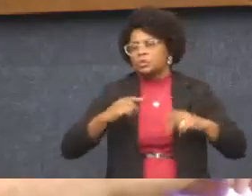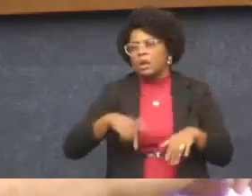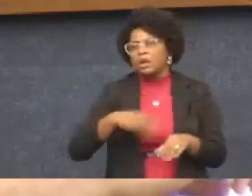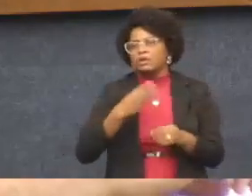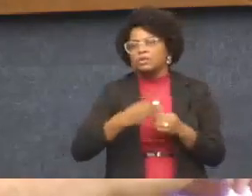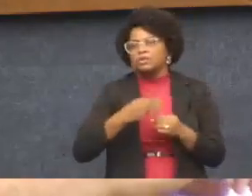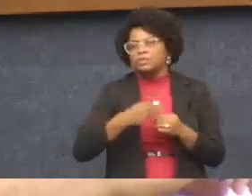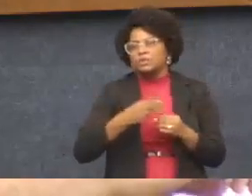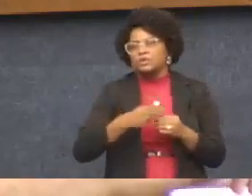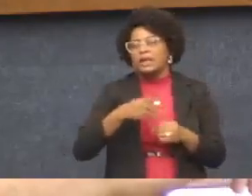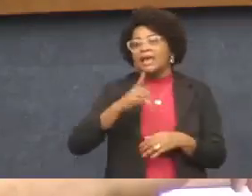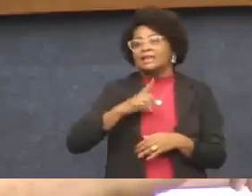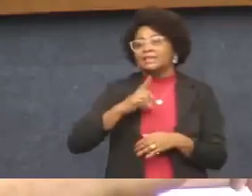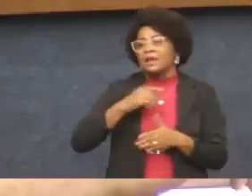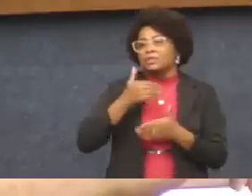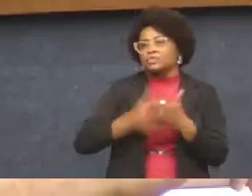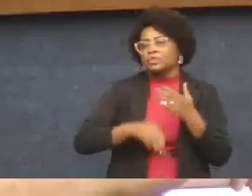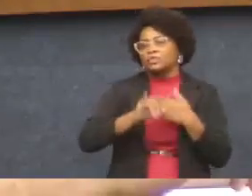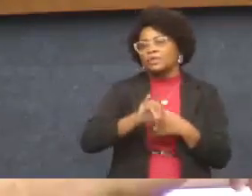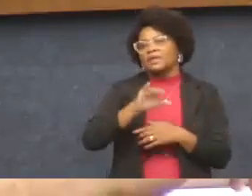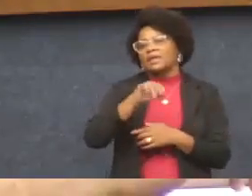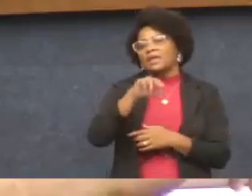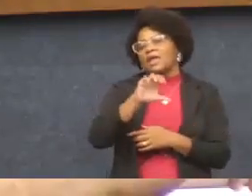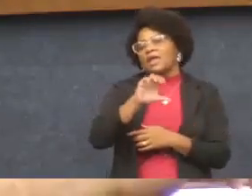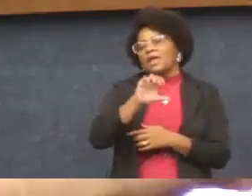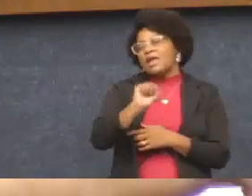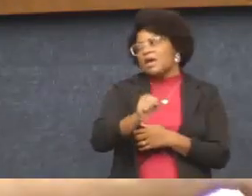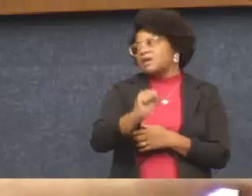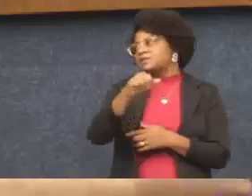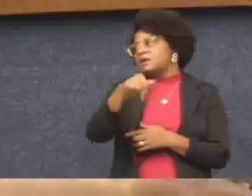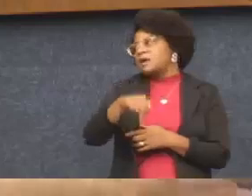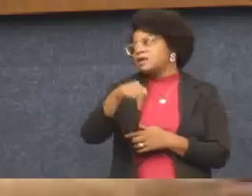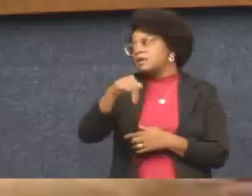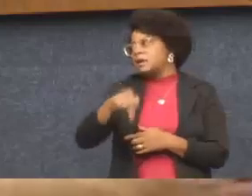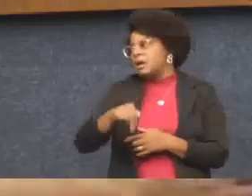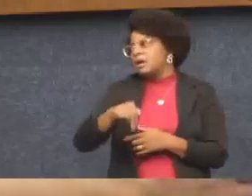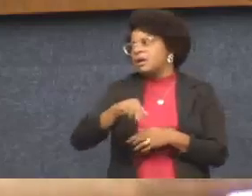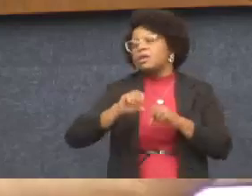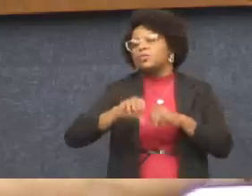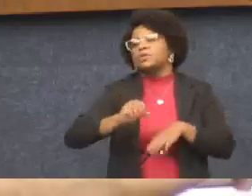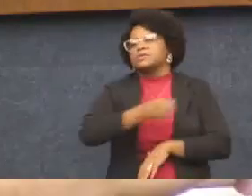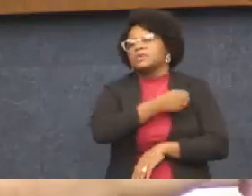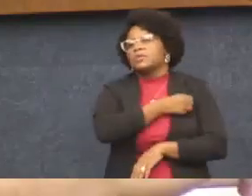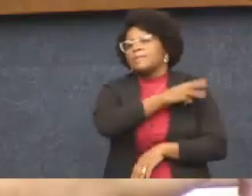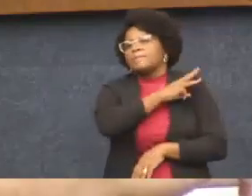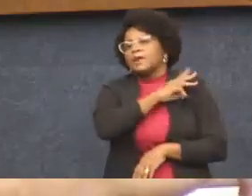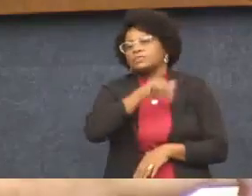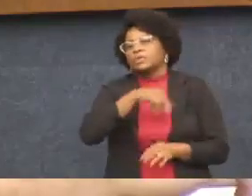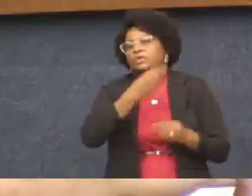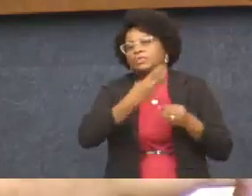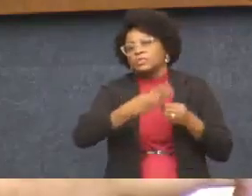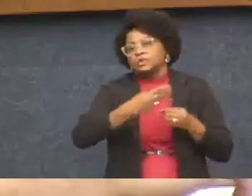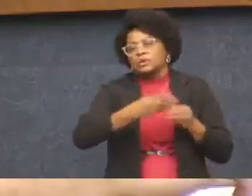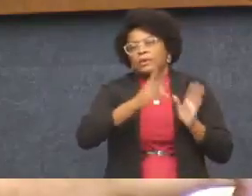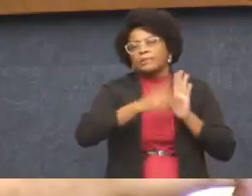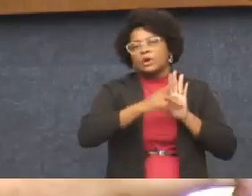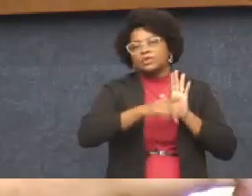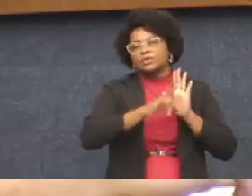de compensação de ISSQN nos estabelecimentos de ensino particular e ensino médio do município. Projeto de lei